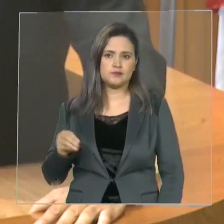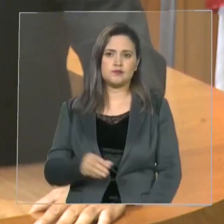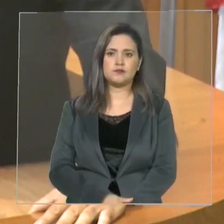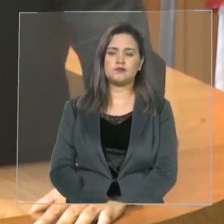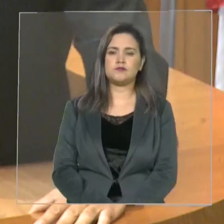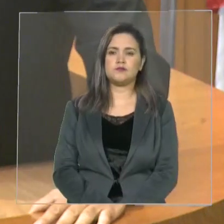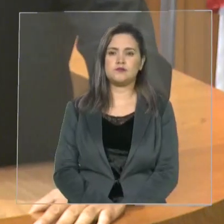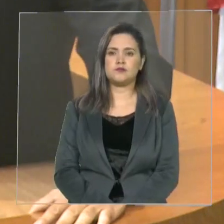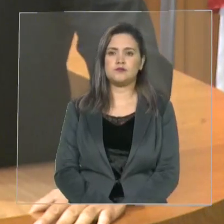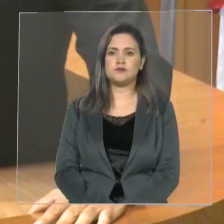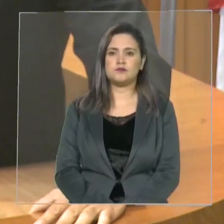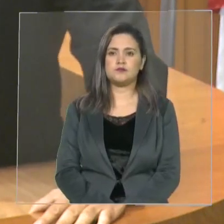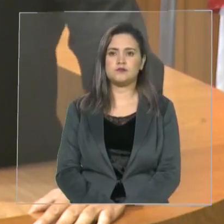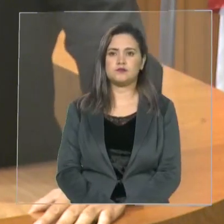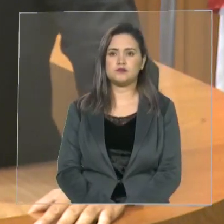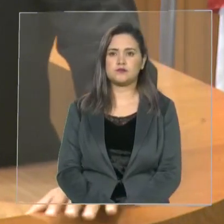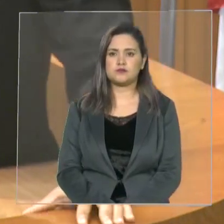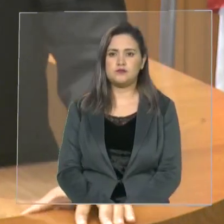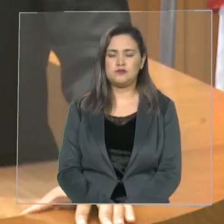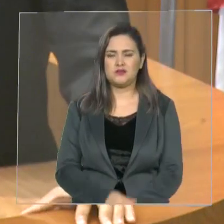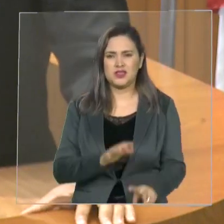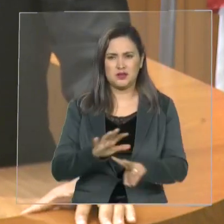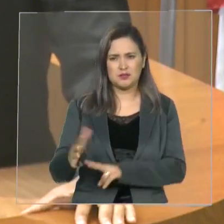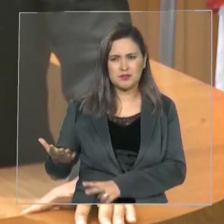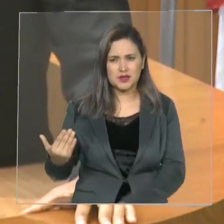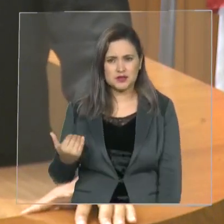que não tinha desabrigado semana passada em Bacabal.